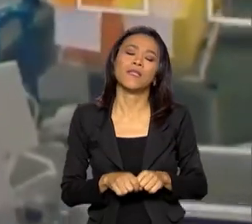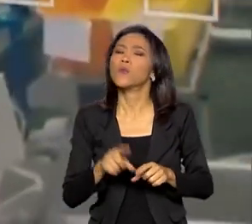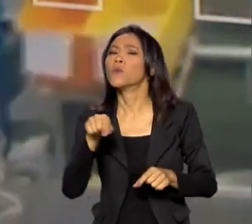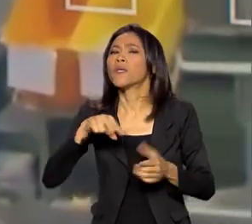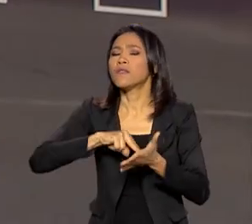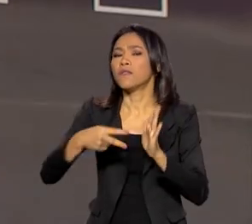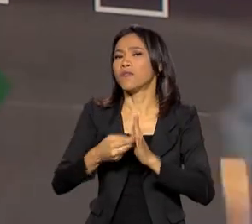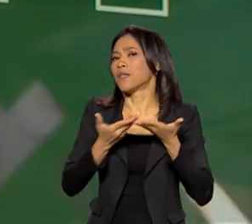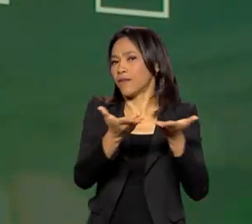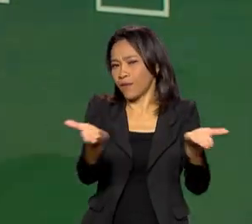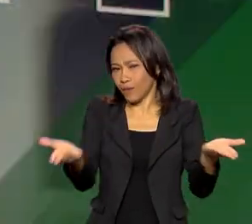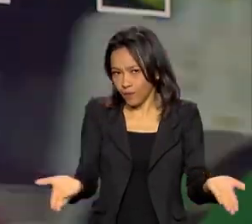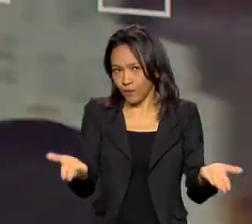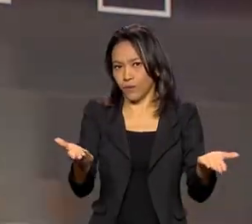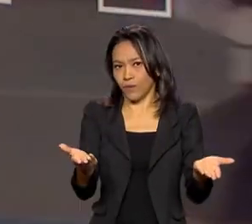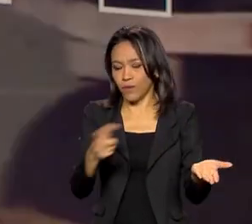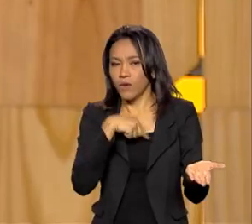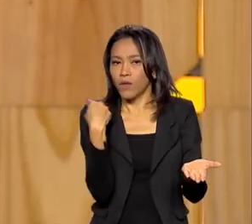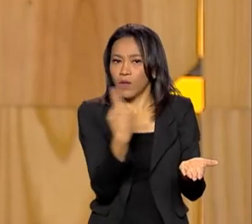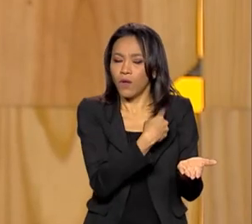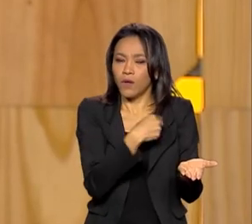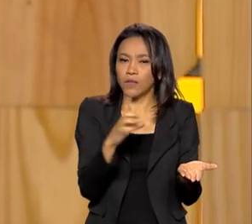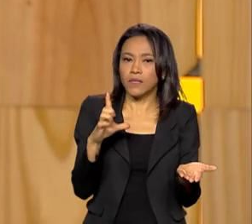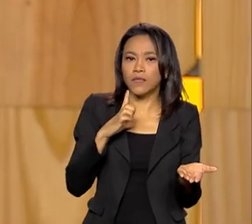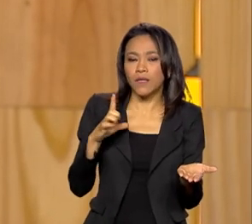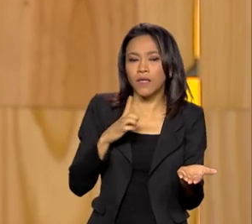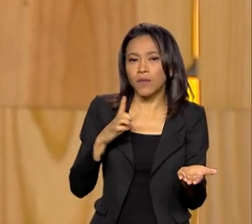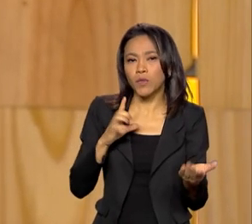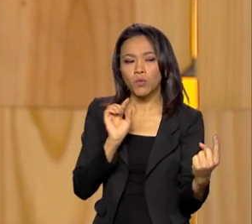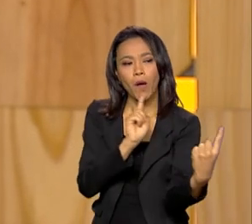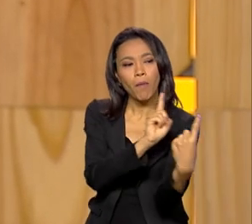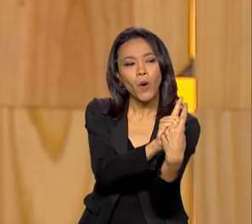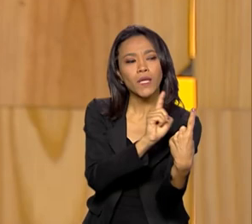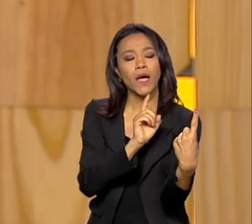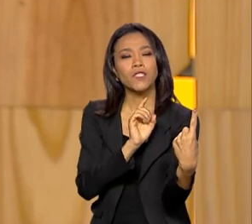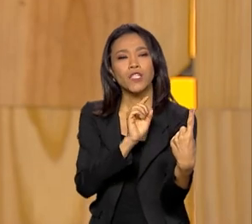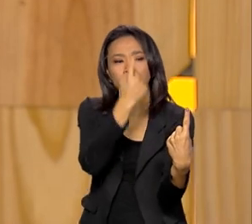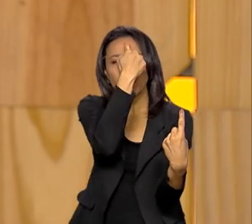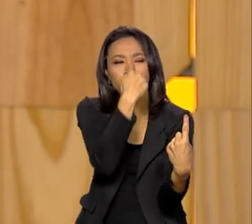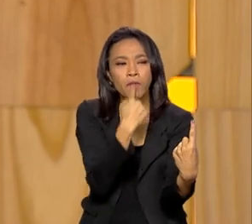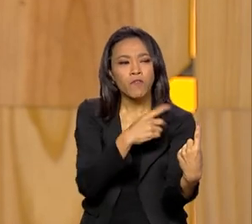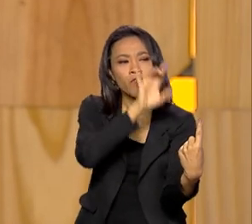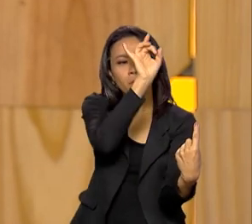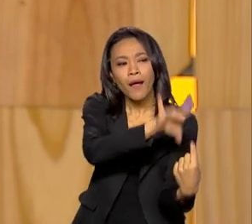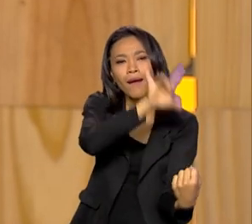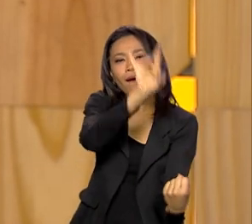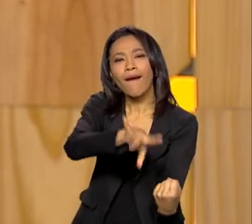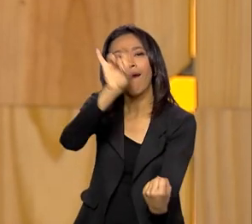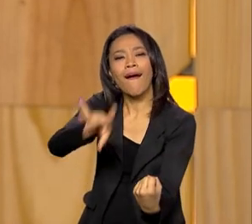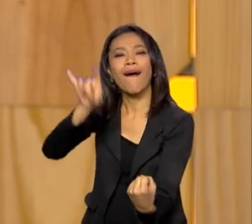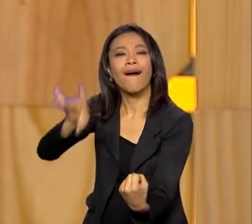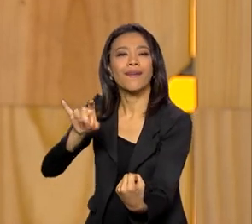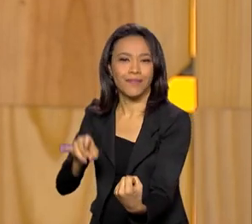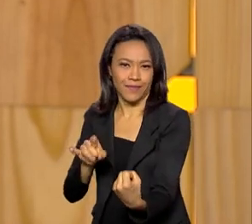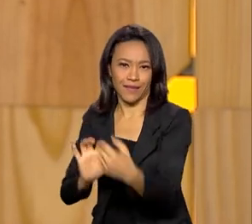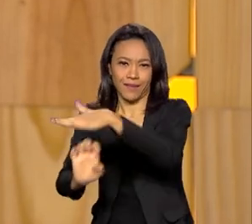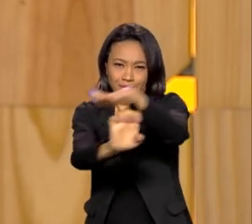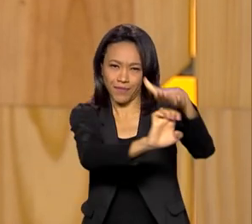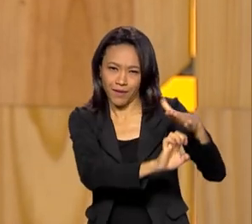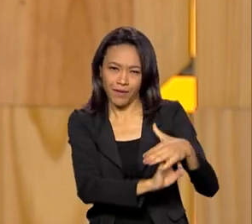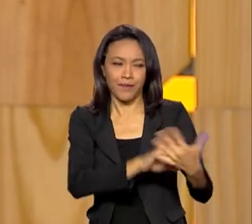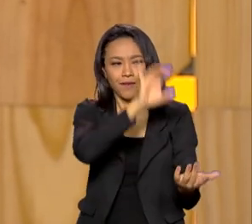isso? Nós temos um approach, uma abordagem customizada para cada cliente. Ele vai nos dizer o